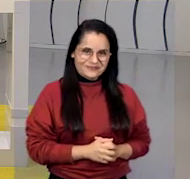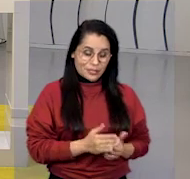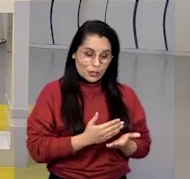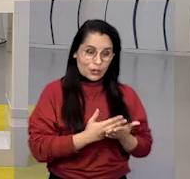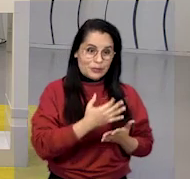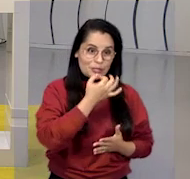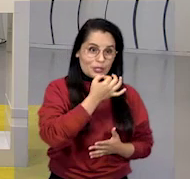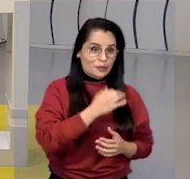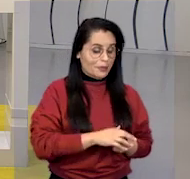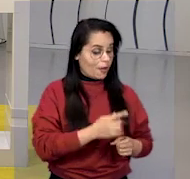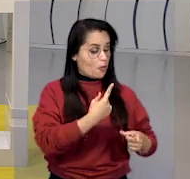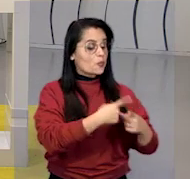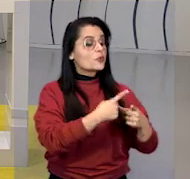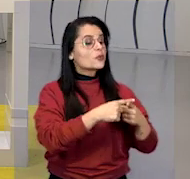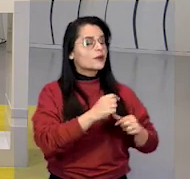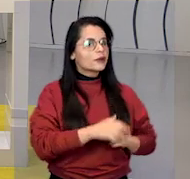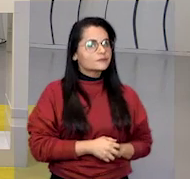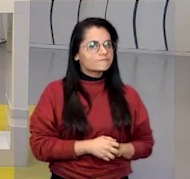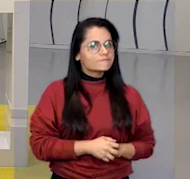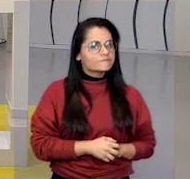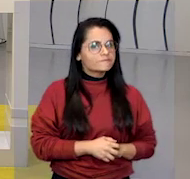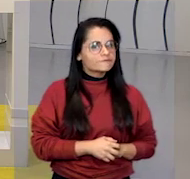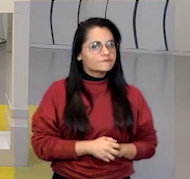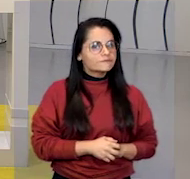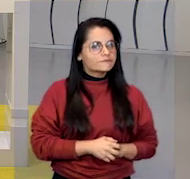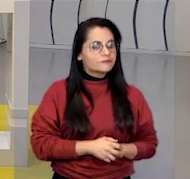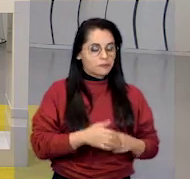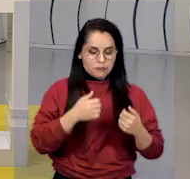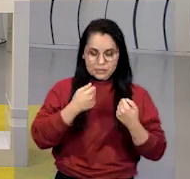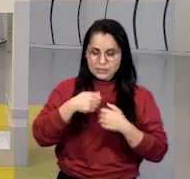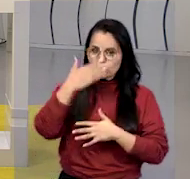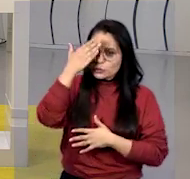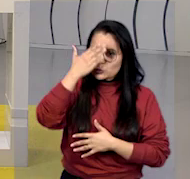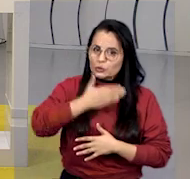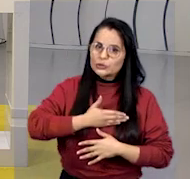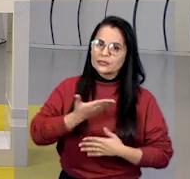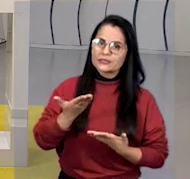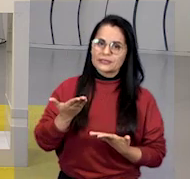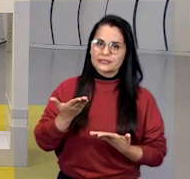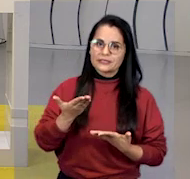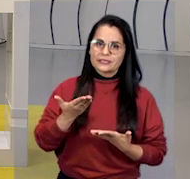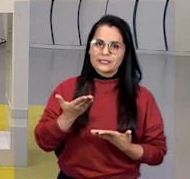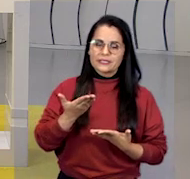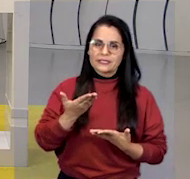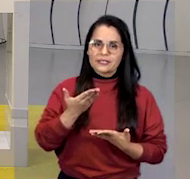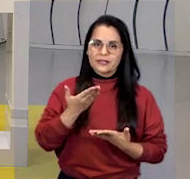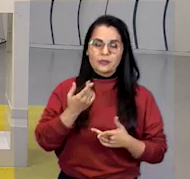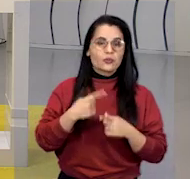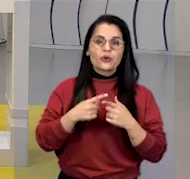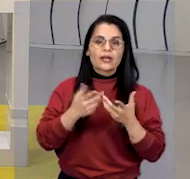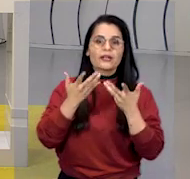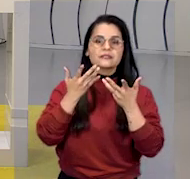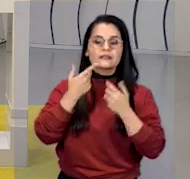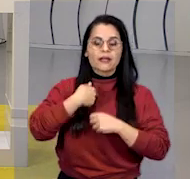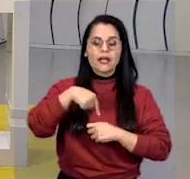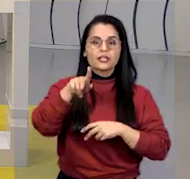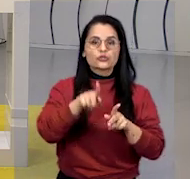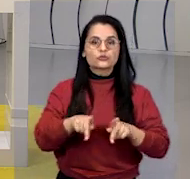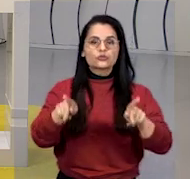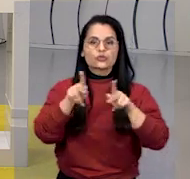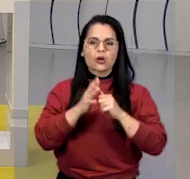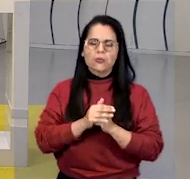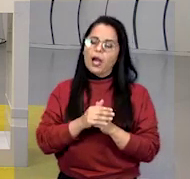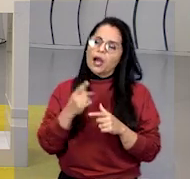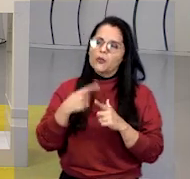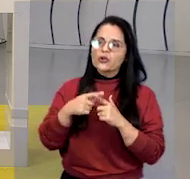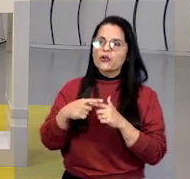argumentação. Por quê? Você precisa pensar no seu pai uma justificativa, não é? Quer dizer, por que você quer ir ao shopping? Ah, pai, eu quero